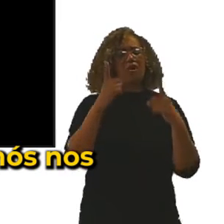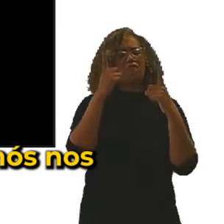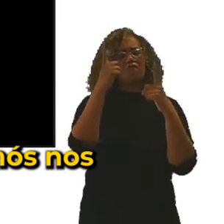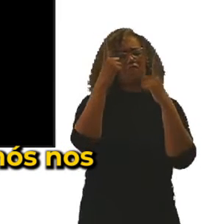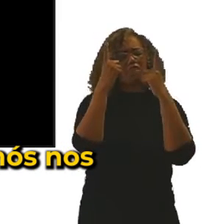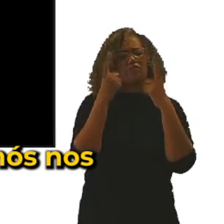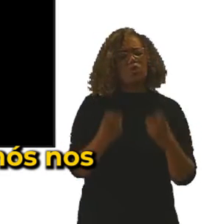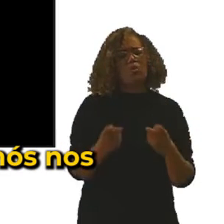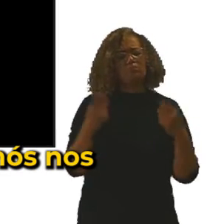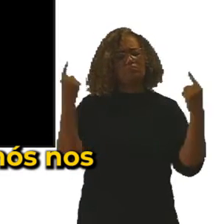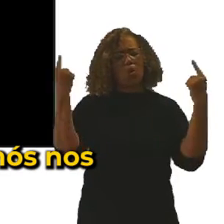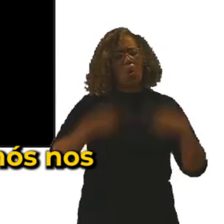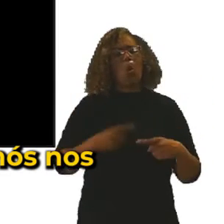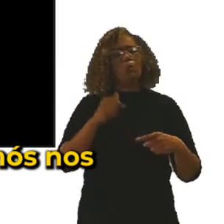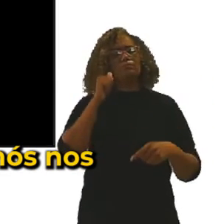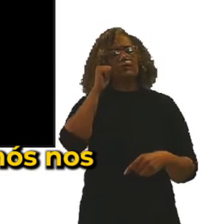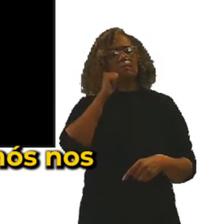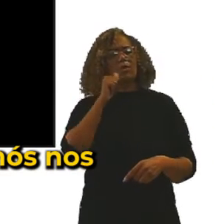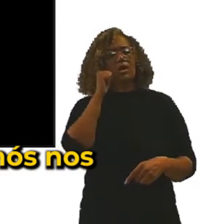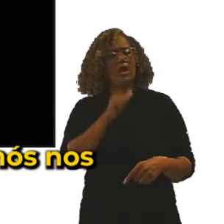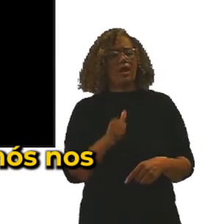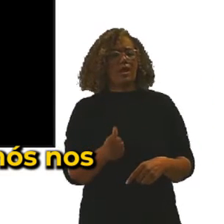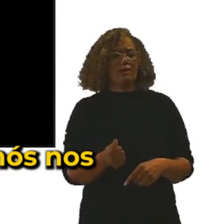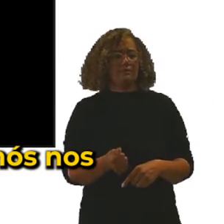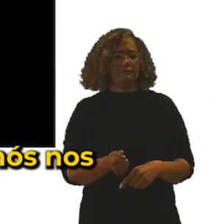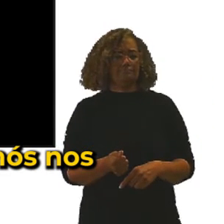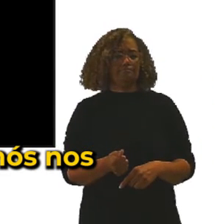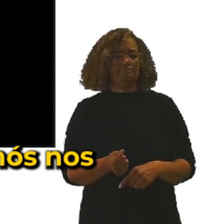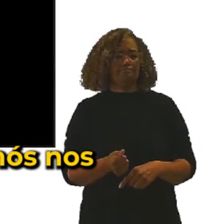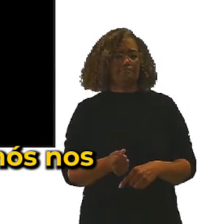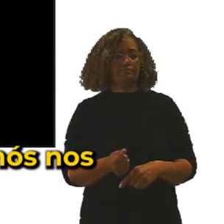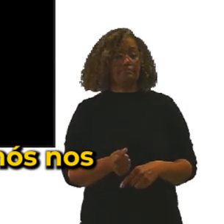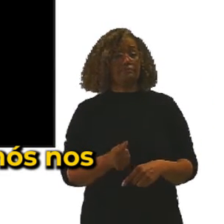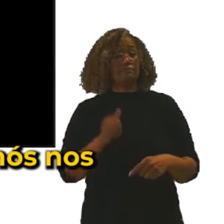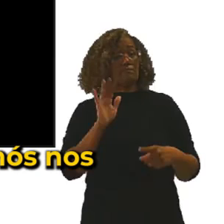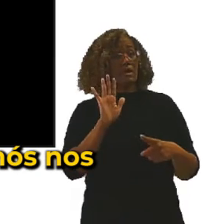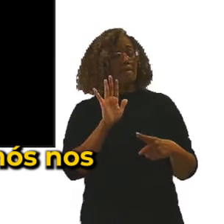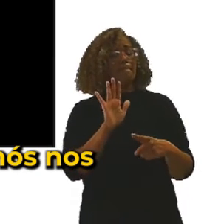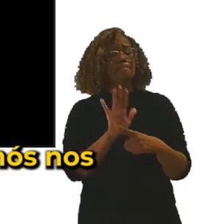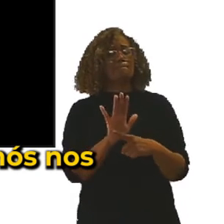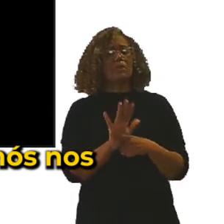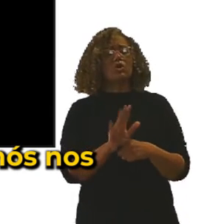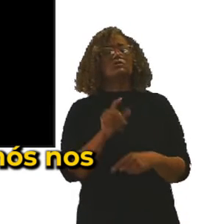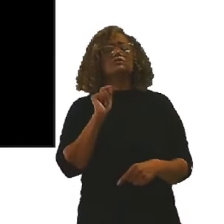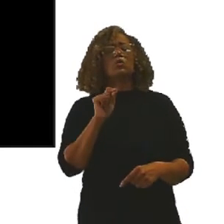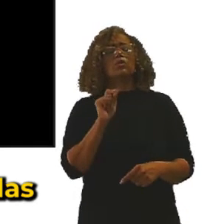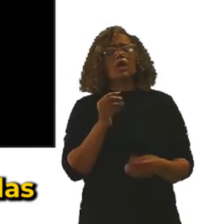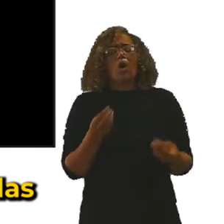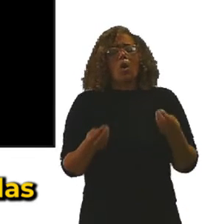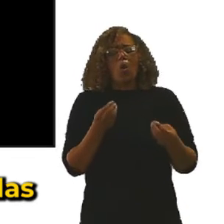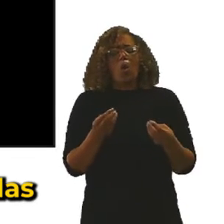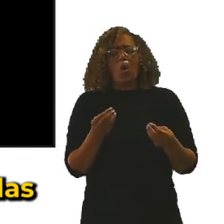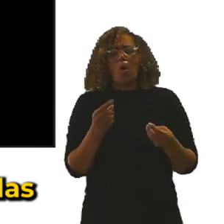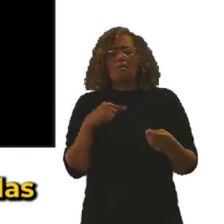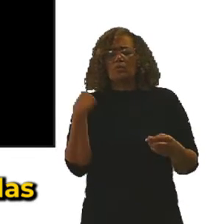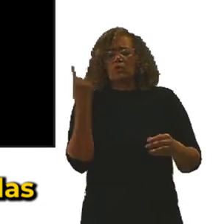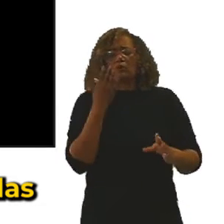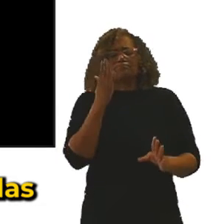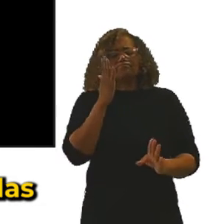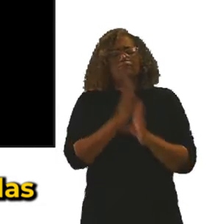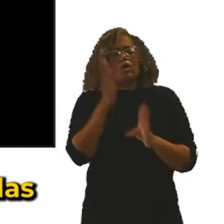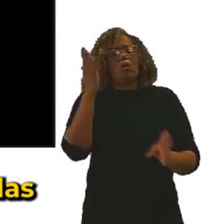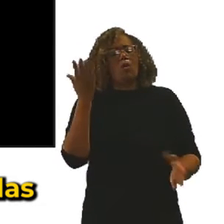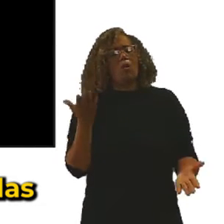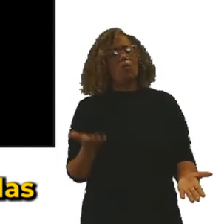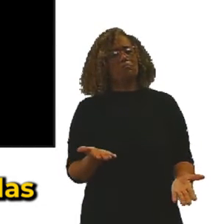nós estabelecermos a atual espacialidade que nós nos encontramos. Eu gosto de iniciar